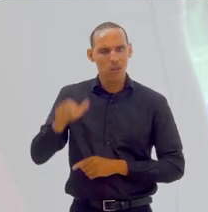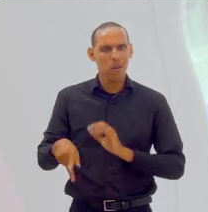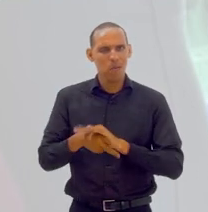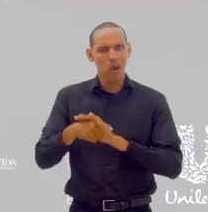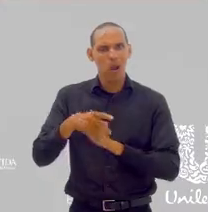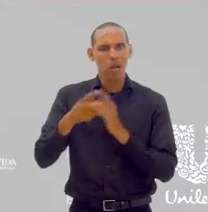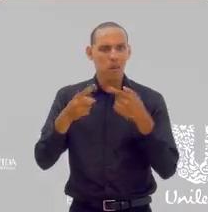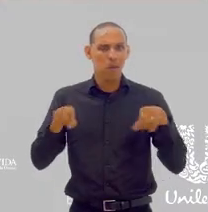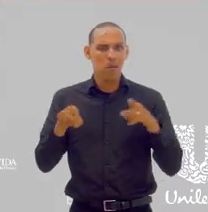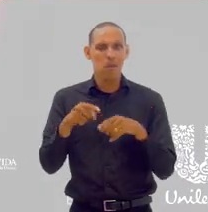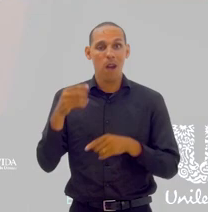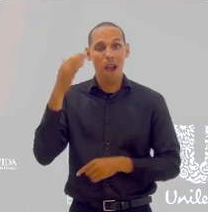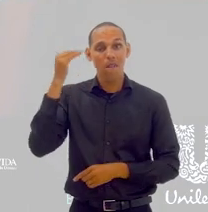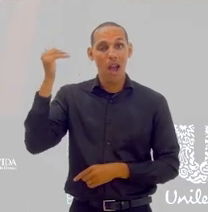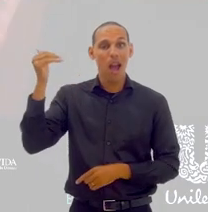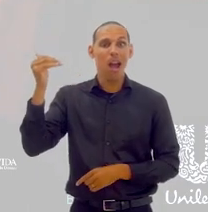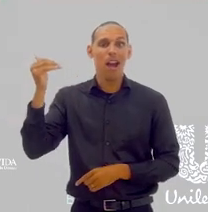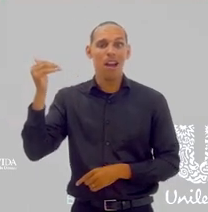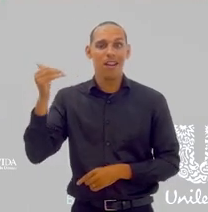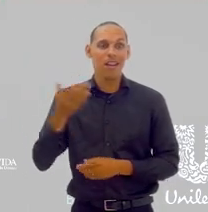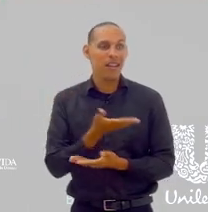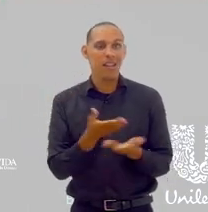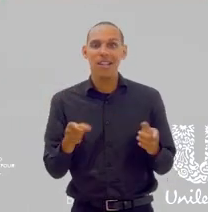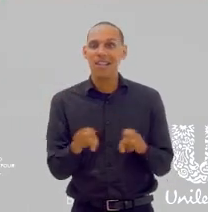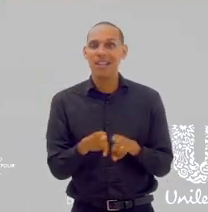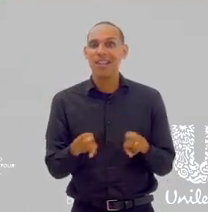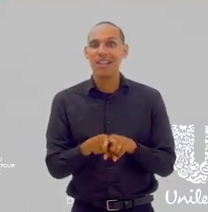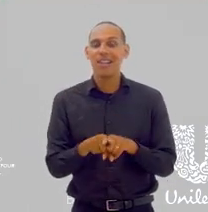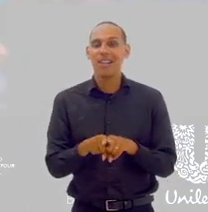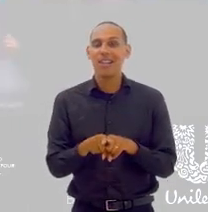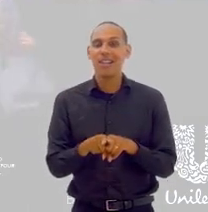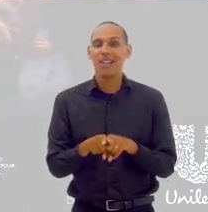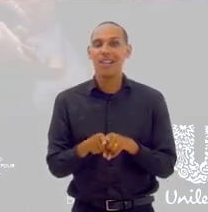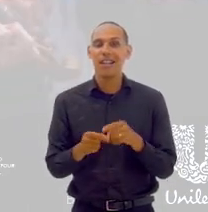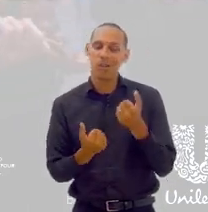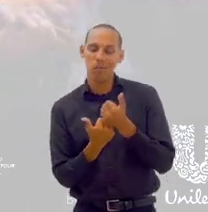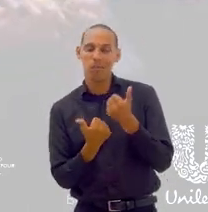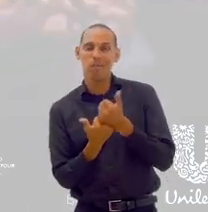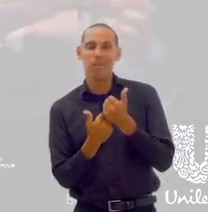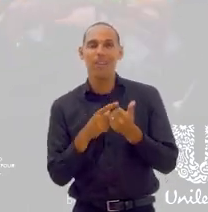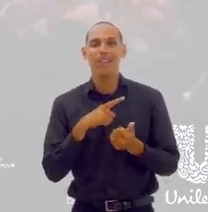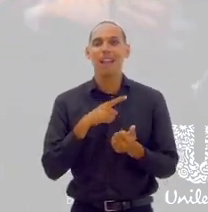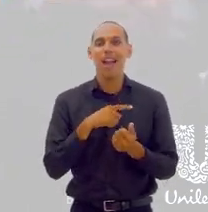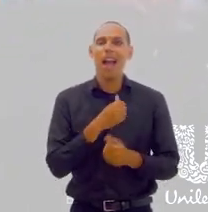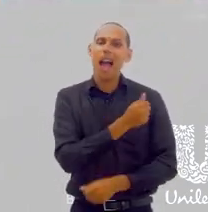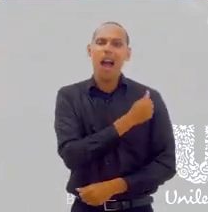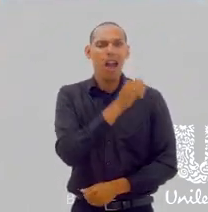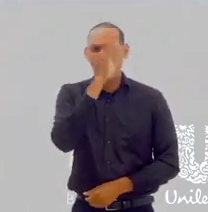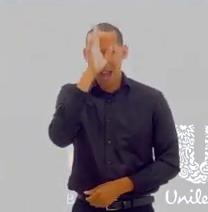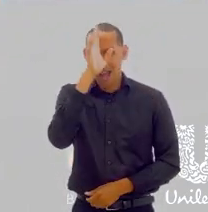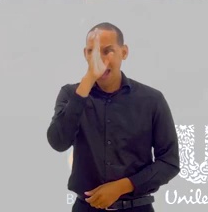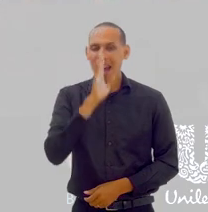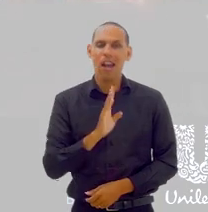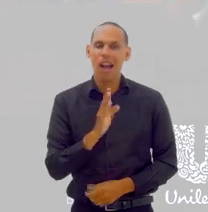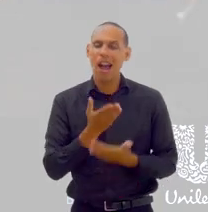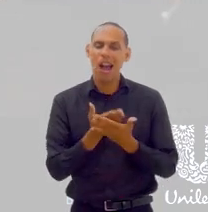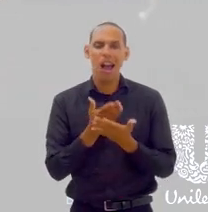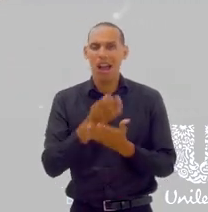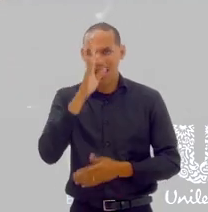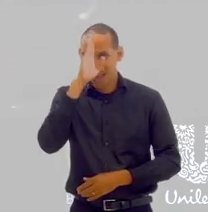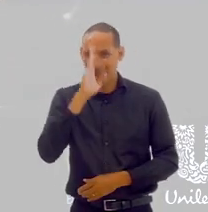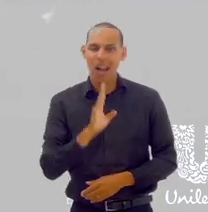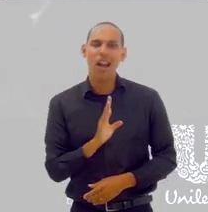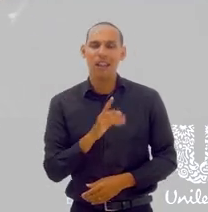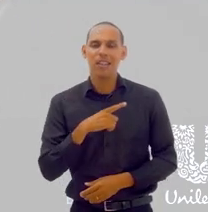música, lhes fornece uma profissão sustentada por aulas gratuitas que ele recebe de